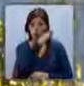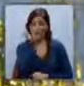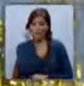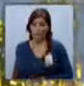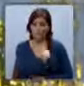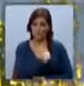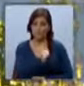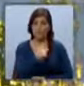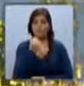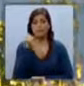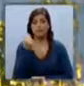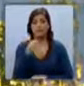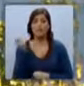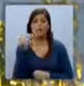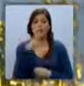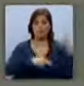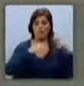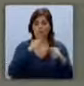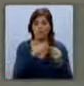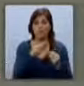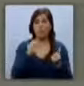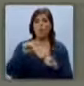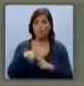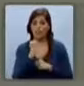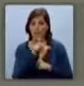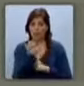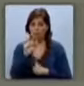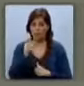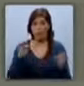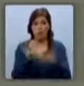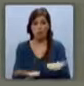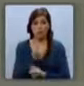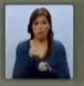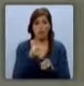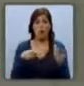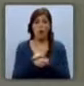de fraude fiscal qualificada, branqueamento de capitais e corrupção.